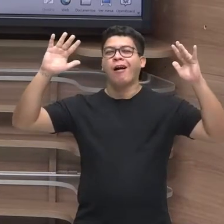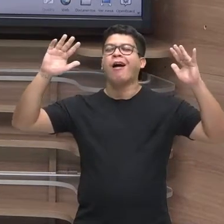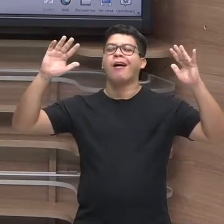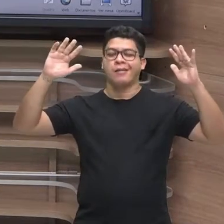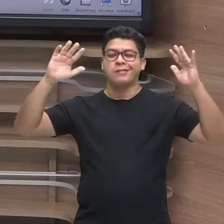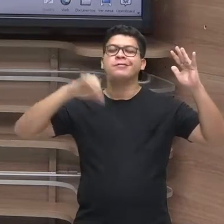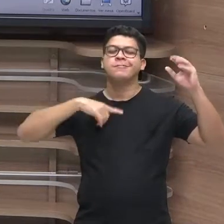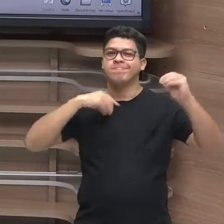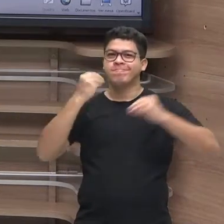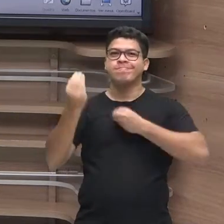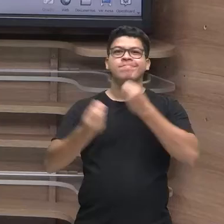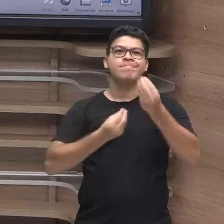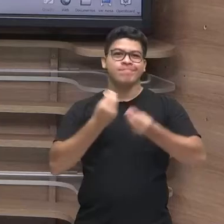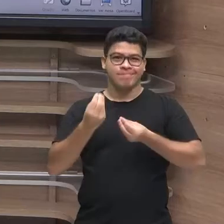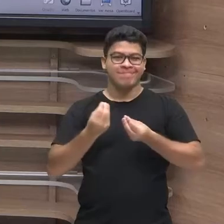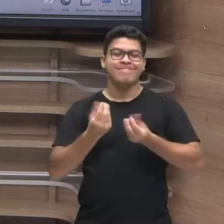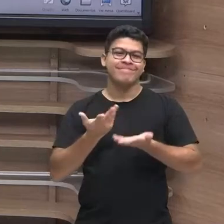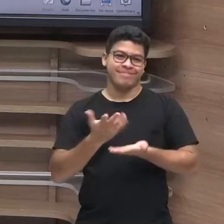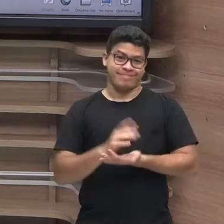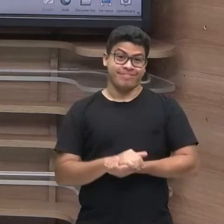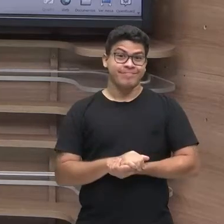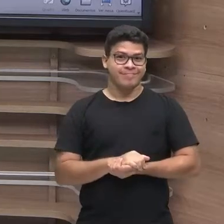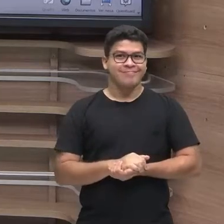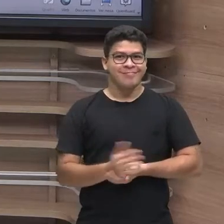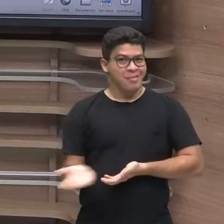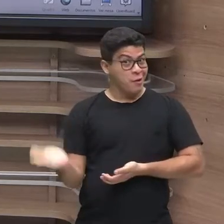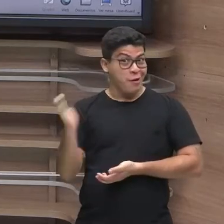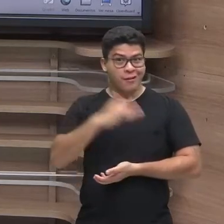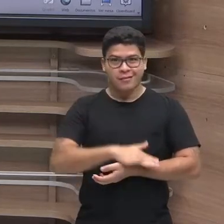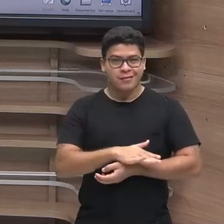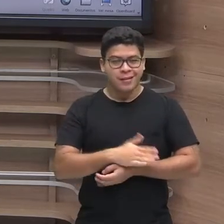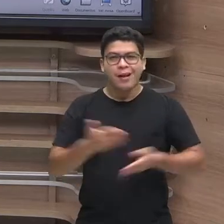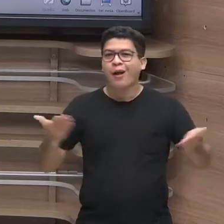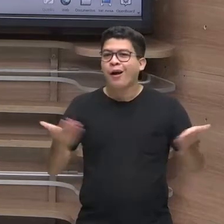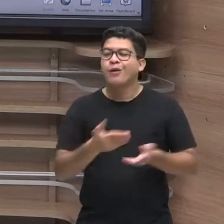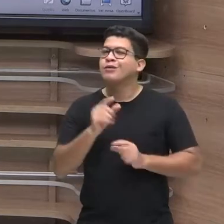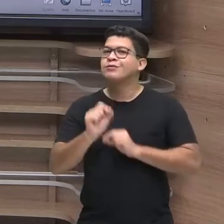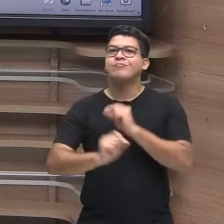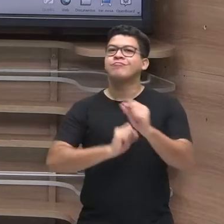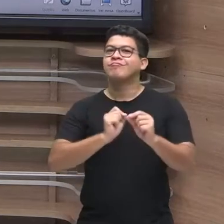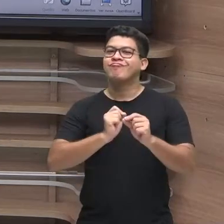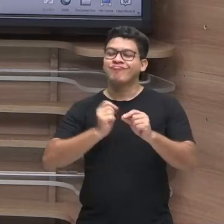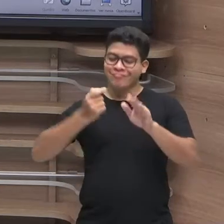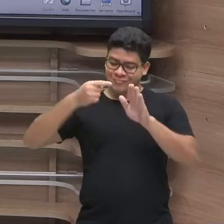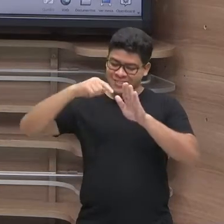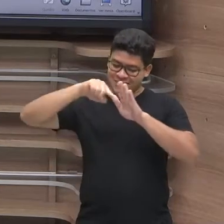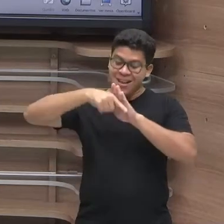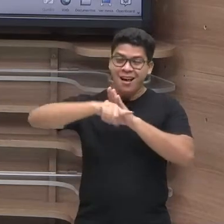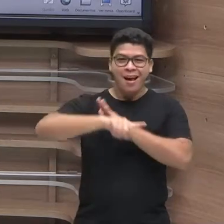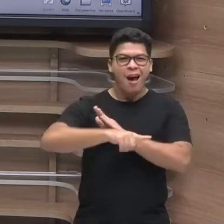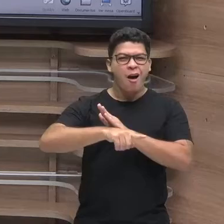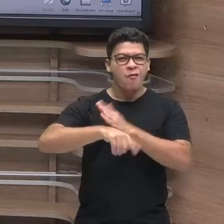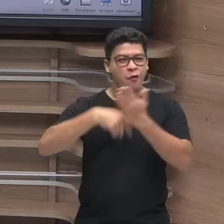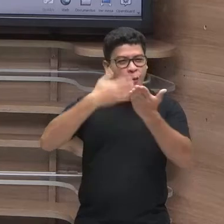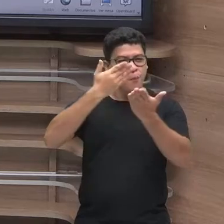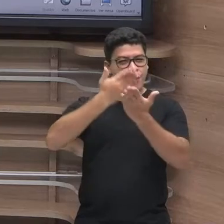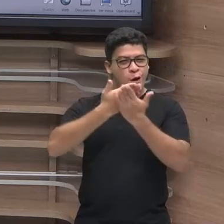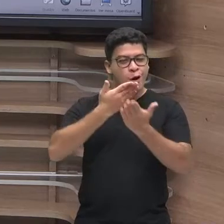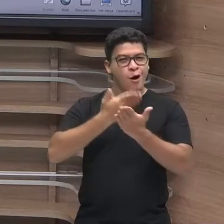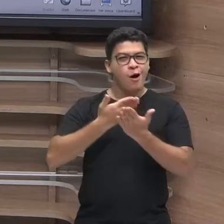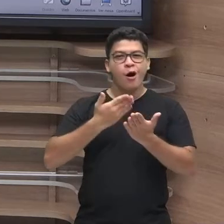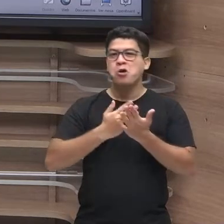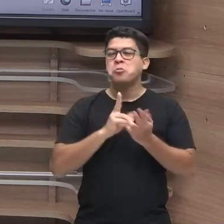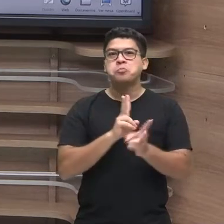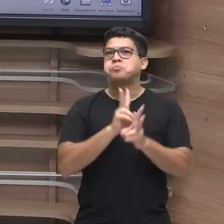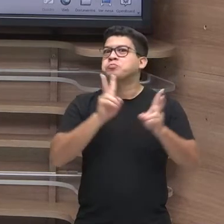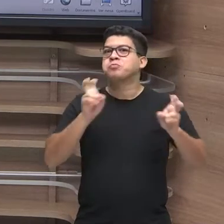nosso imaginário, não é mesmo? Então vamos hoje entrar neste conteúdo aí que é muito bacana. Vamos aí compreender